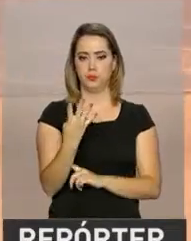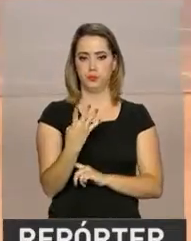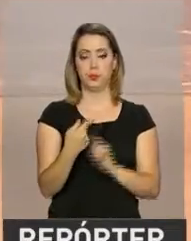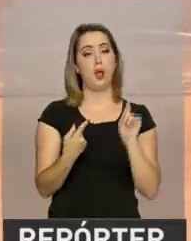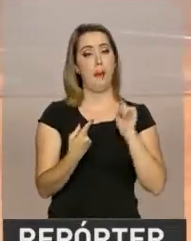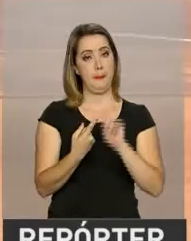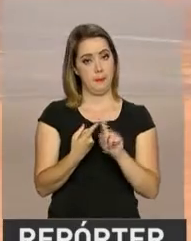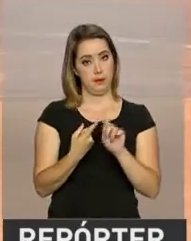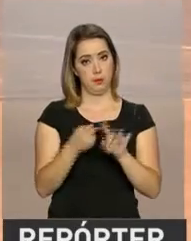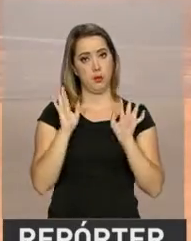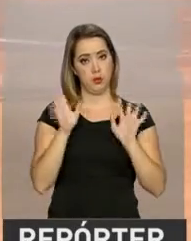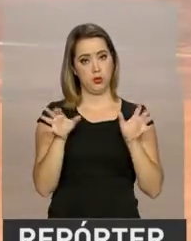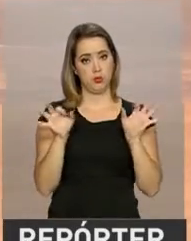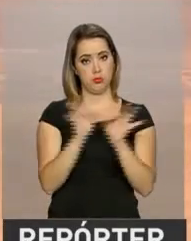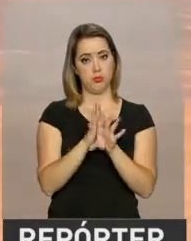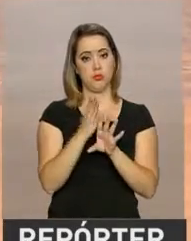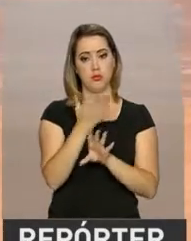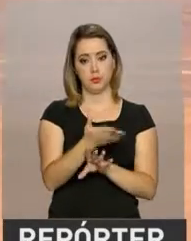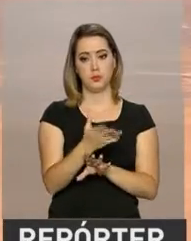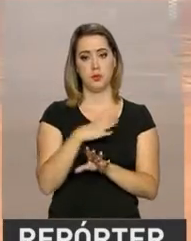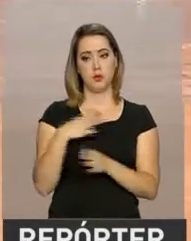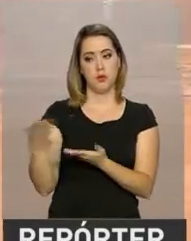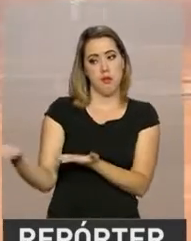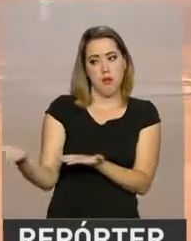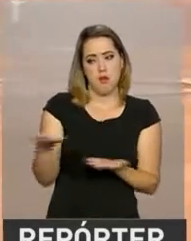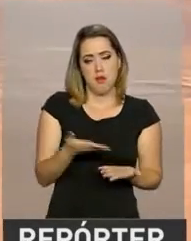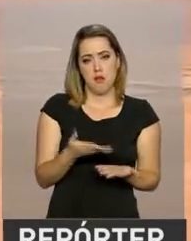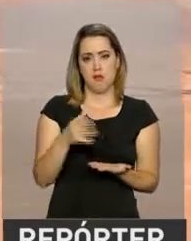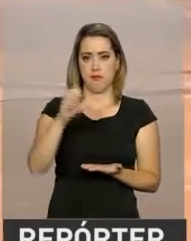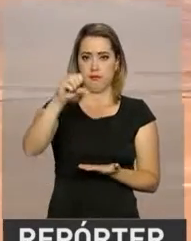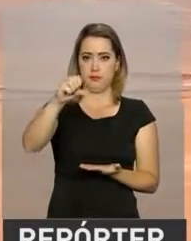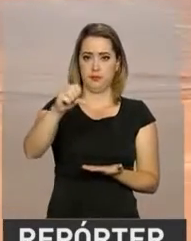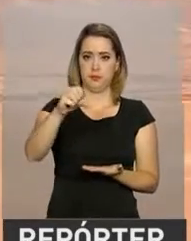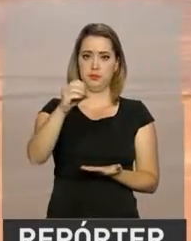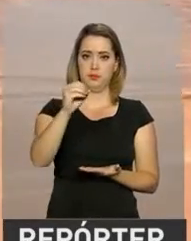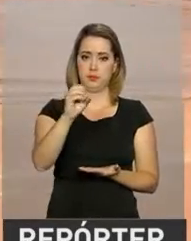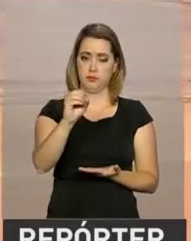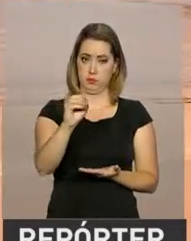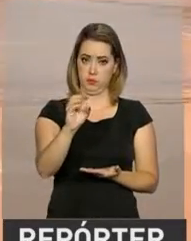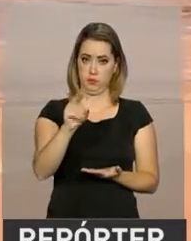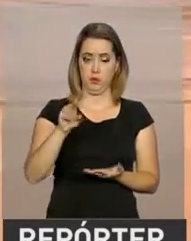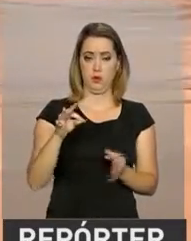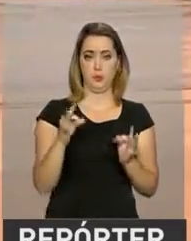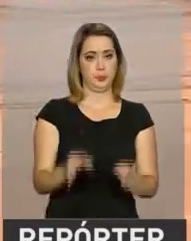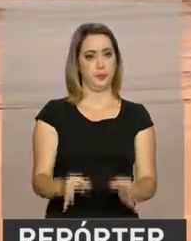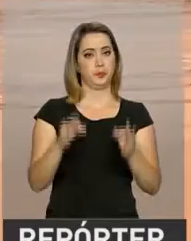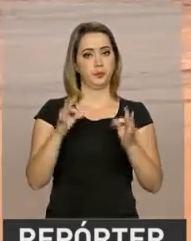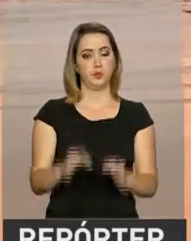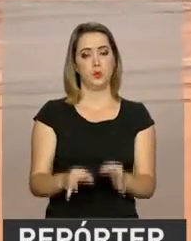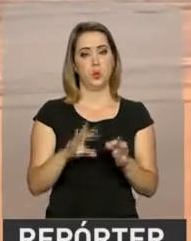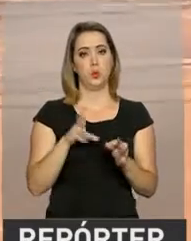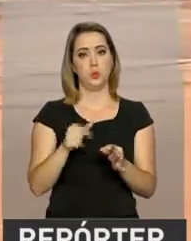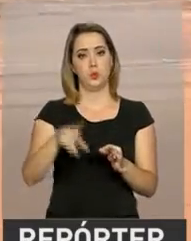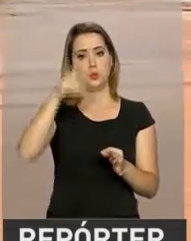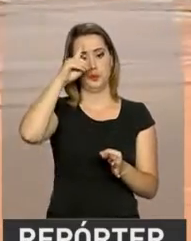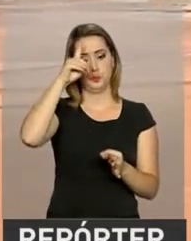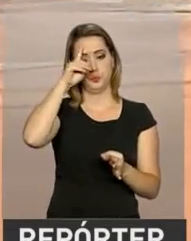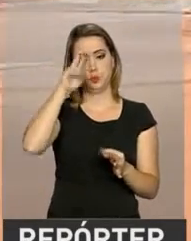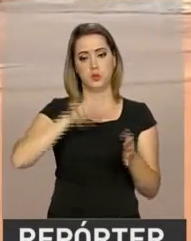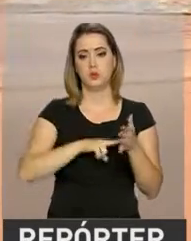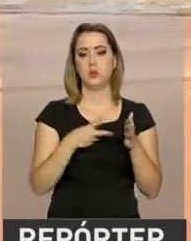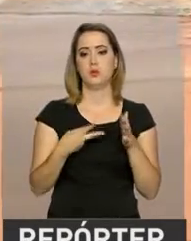etapa concluída o aterro receberá 900 toneladas de rejeito por dia isso